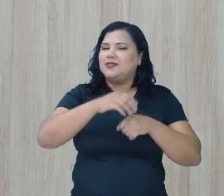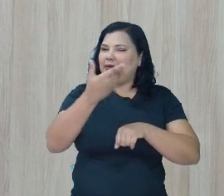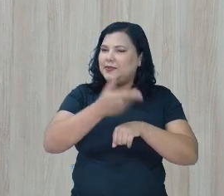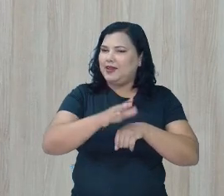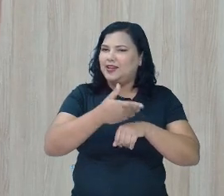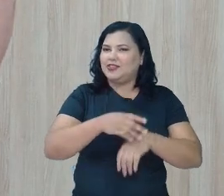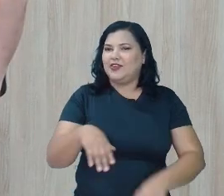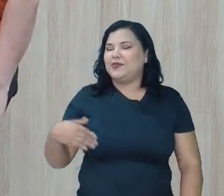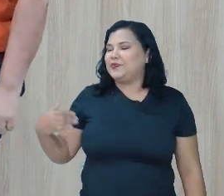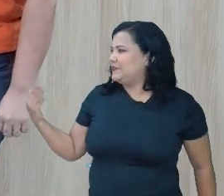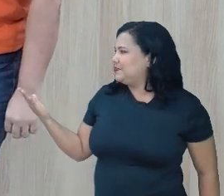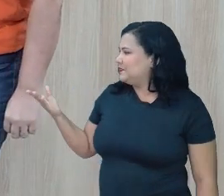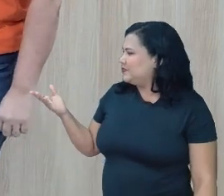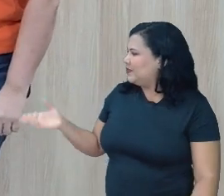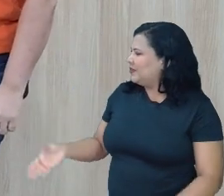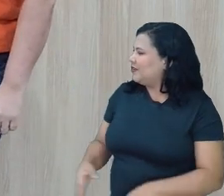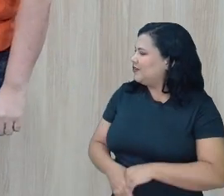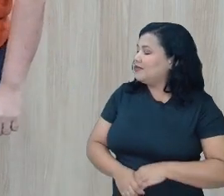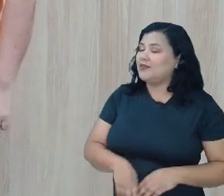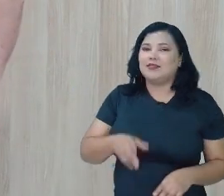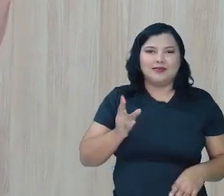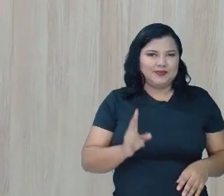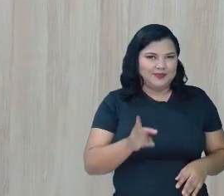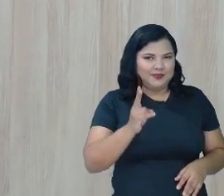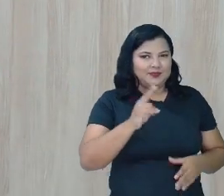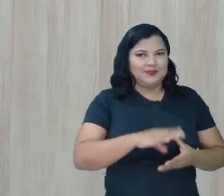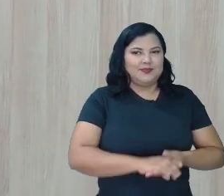Então, vamos seguindo.